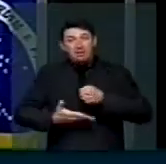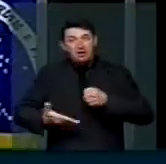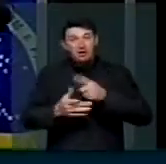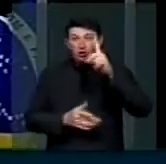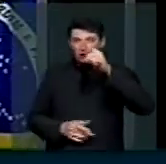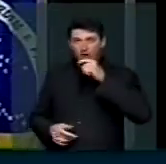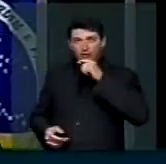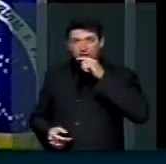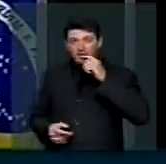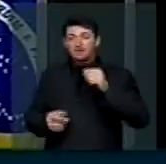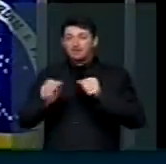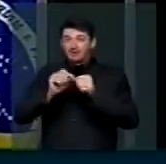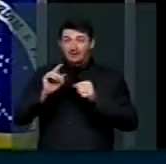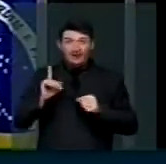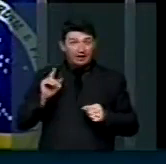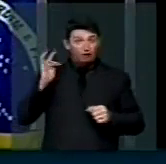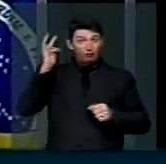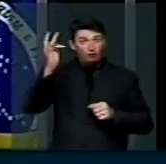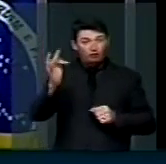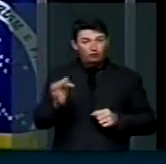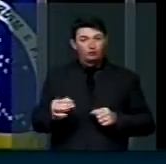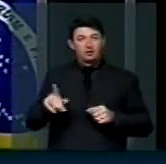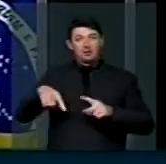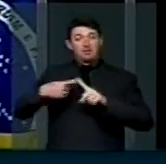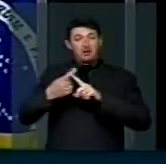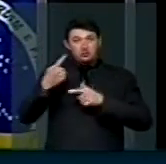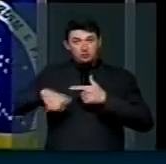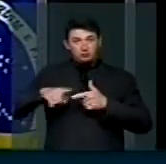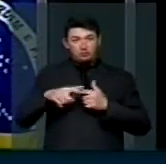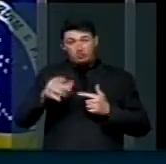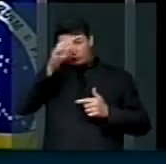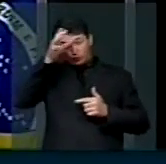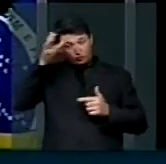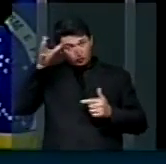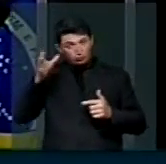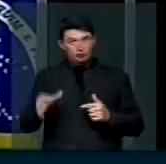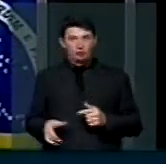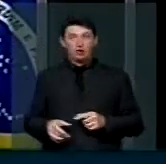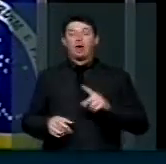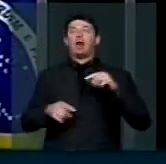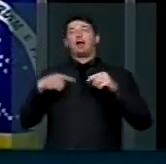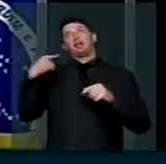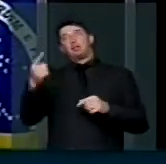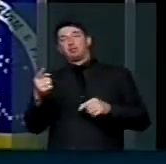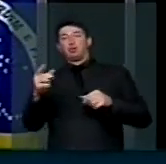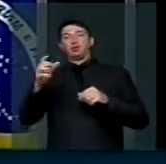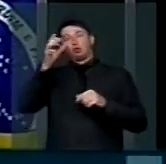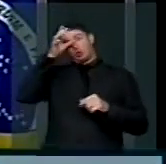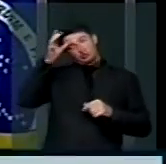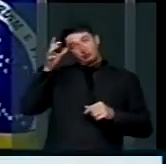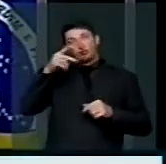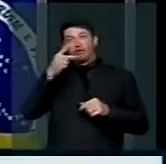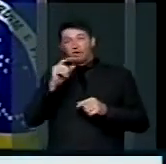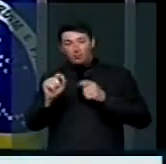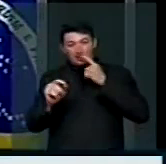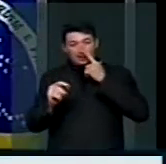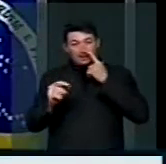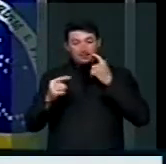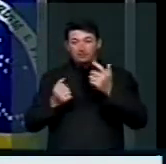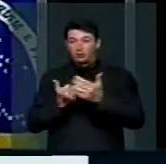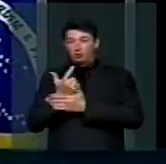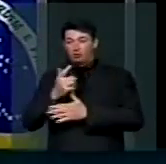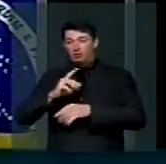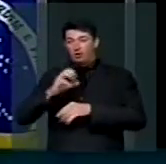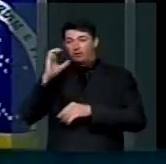olhe, criar lá na frente mais uma sangria para o consumidor. Aí daqui a pouco o consumidor vai dizer o seguinte: eu compro